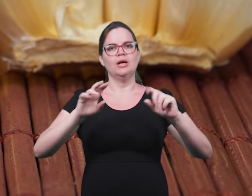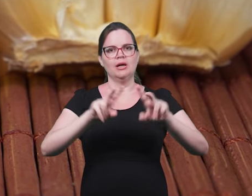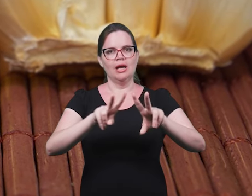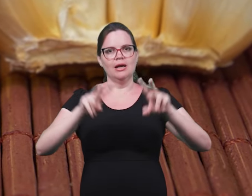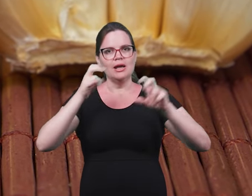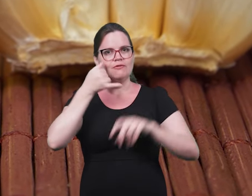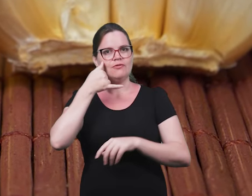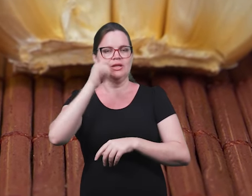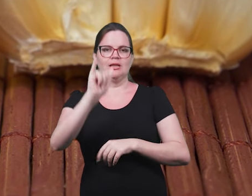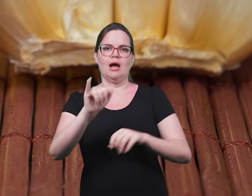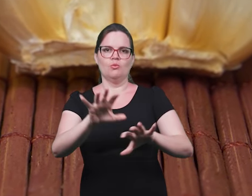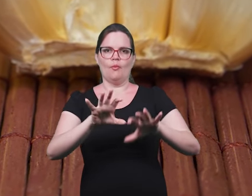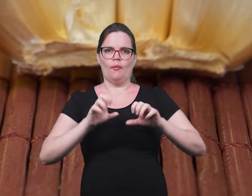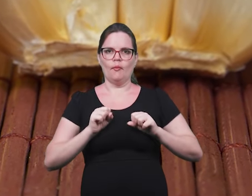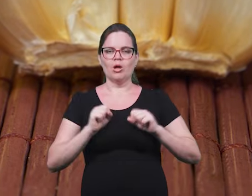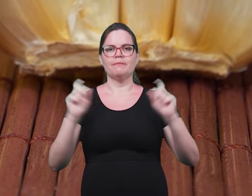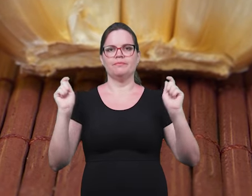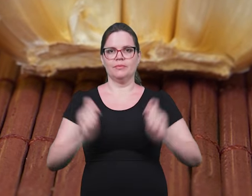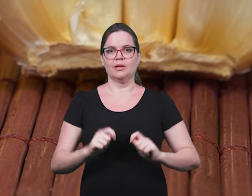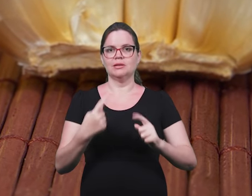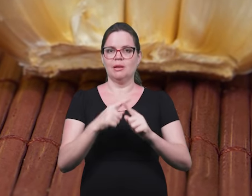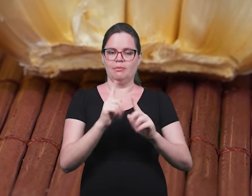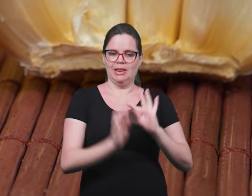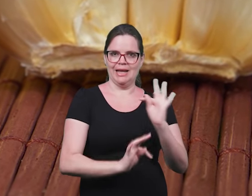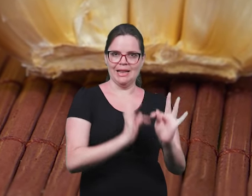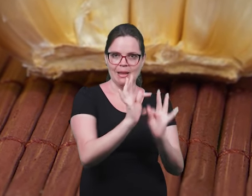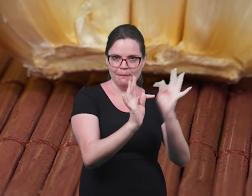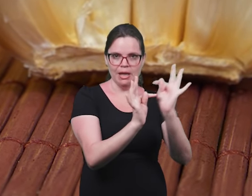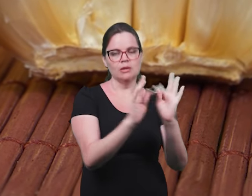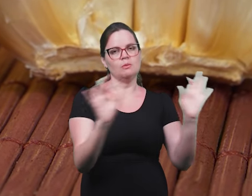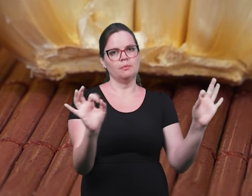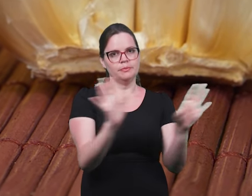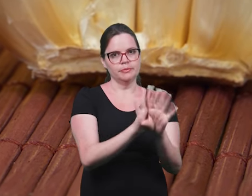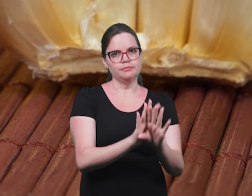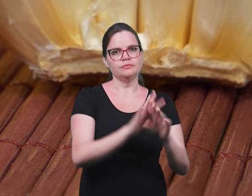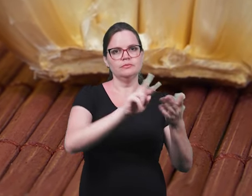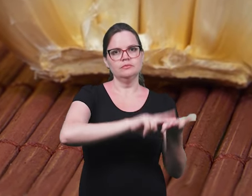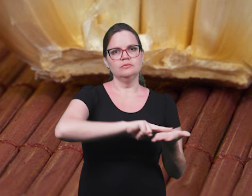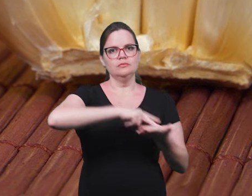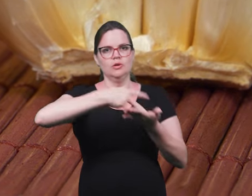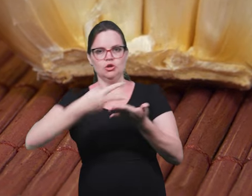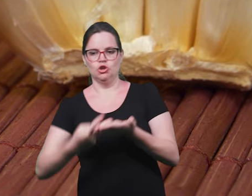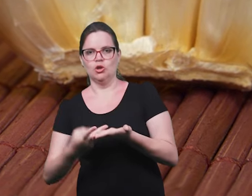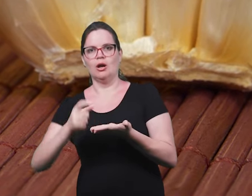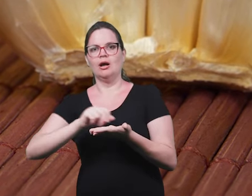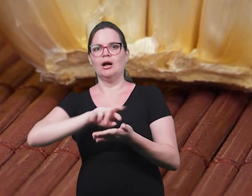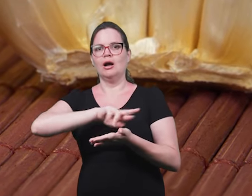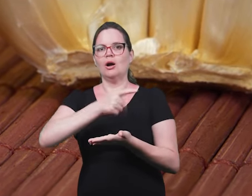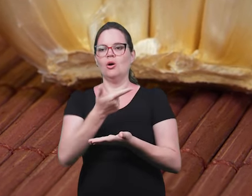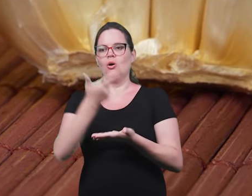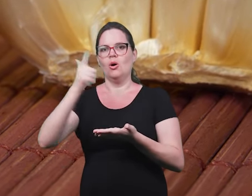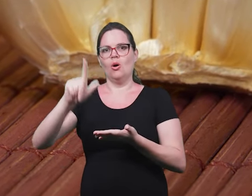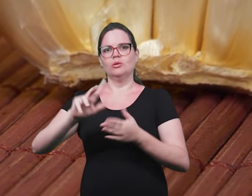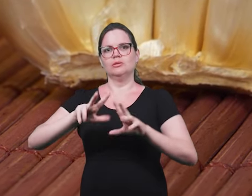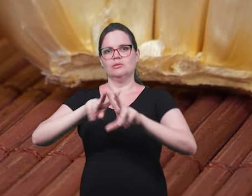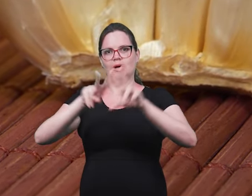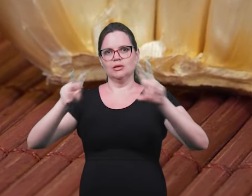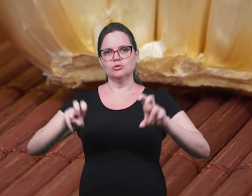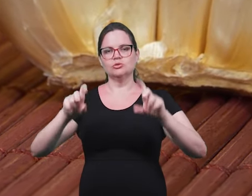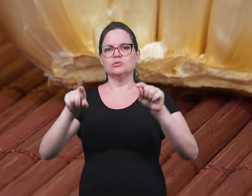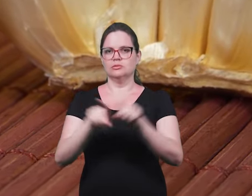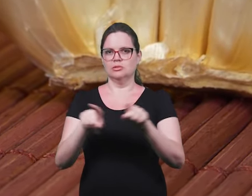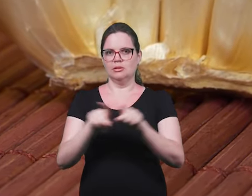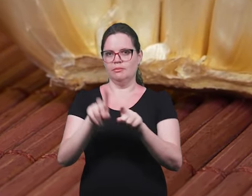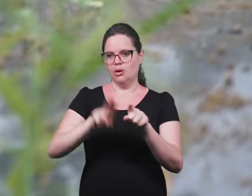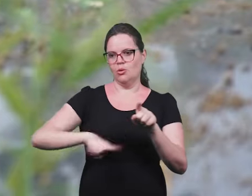potencial produtivo da planta. Após o tratamento térmico, o material genético é multiplicado em laboratório por meio da cultura de tecidos.